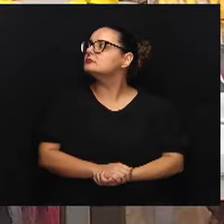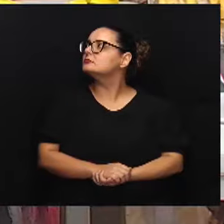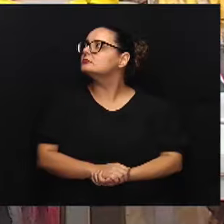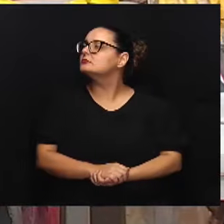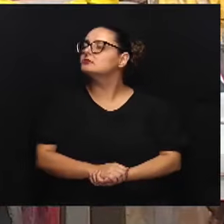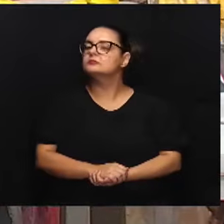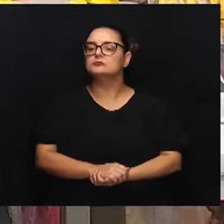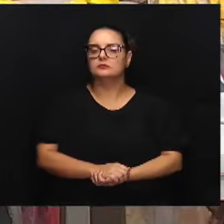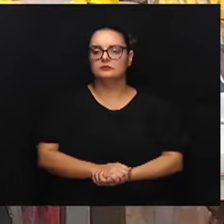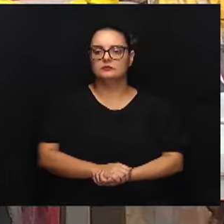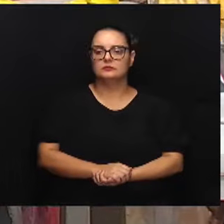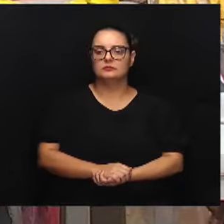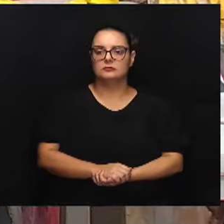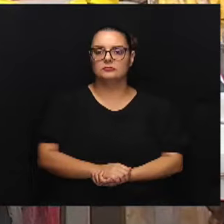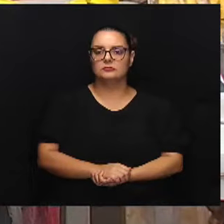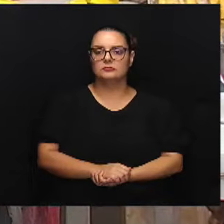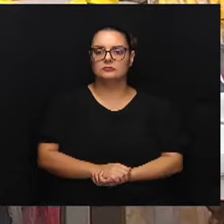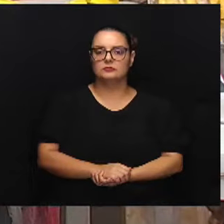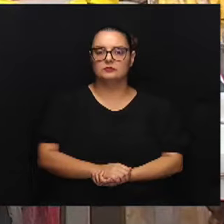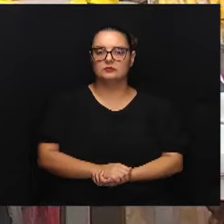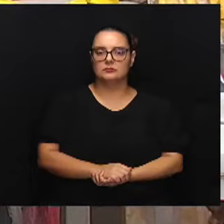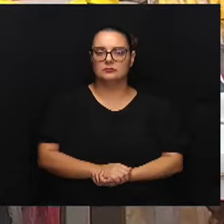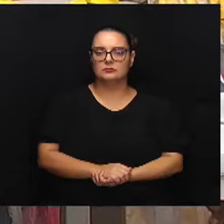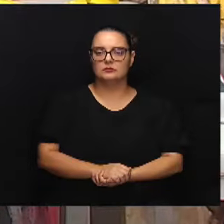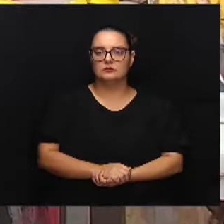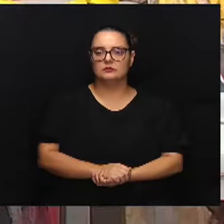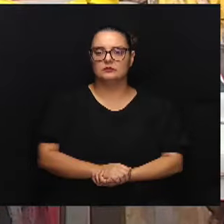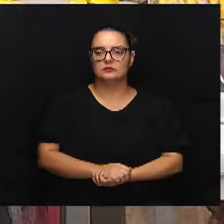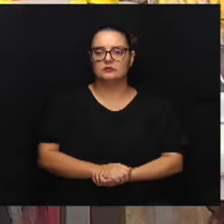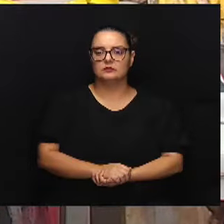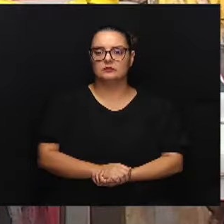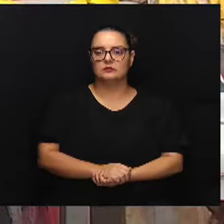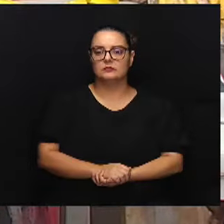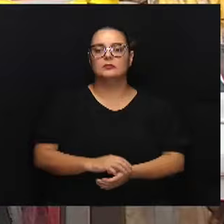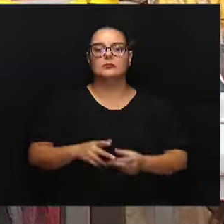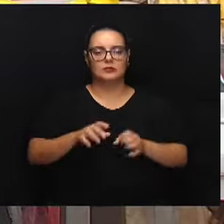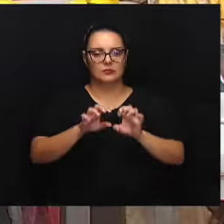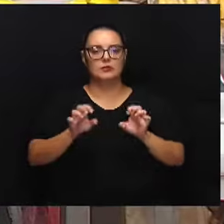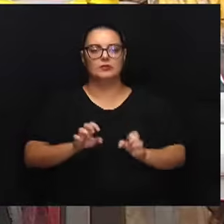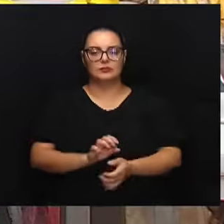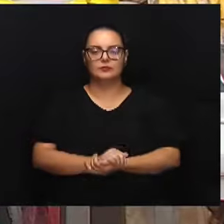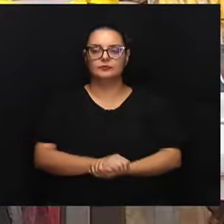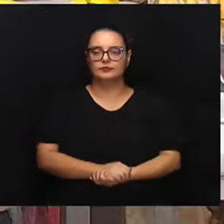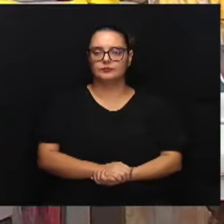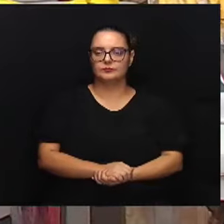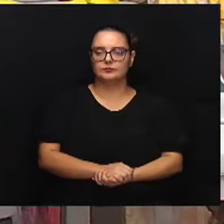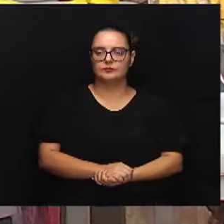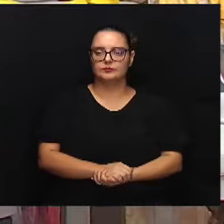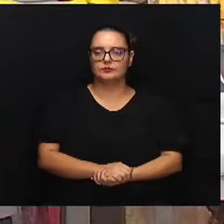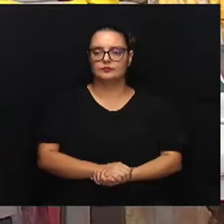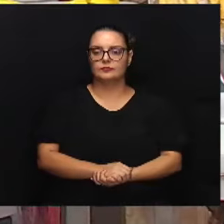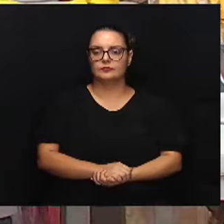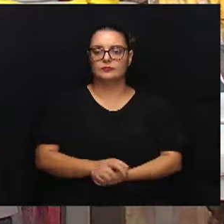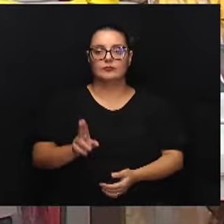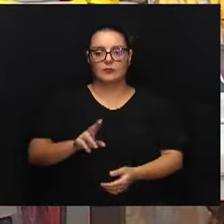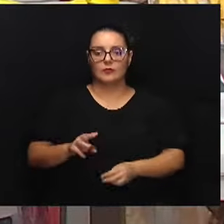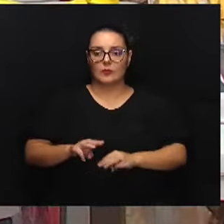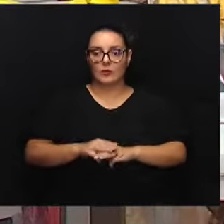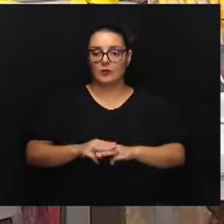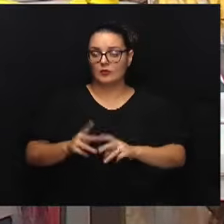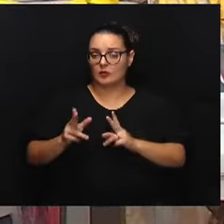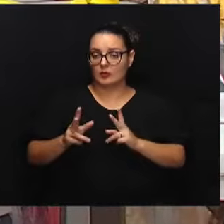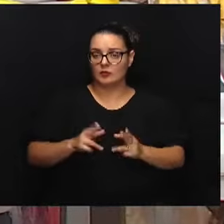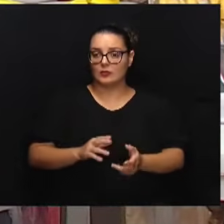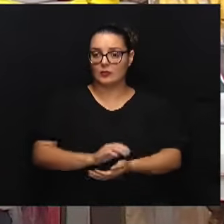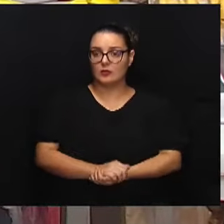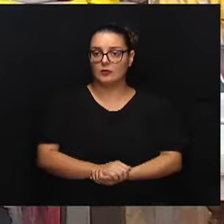A gente consegue enxergar? Tem um vislumbre? Toda a estrutura. Usando o mesmo marrom, agora um pincelzinho